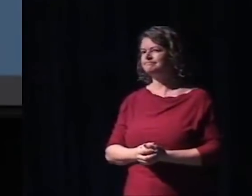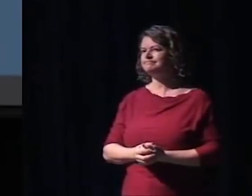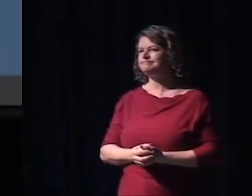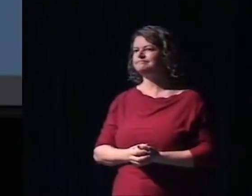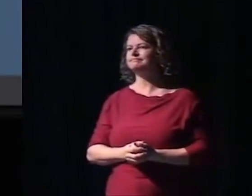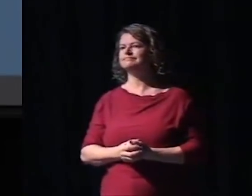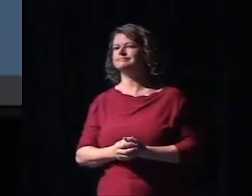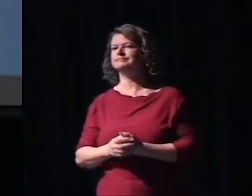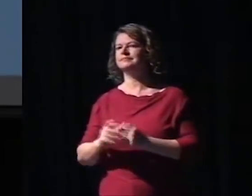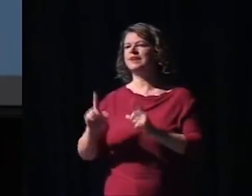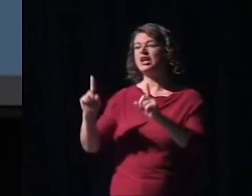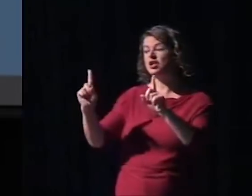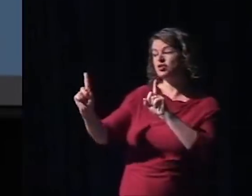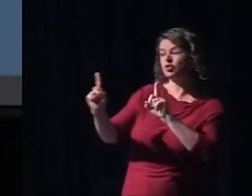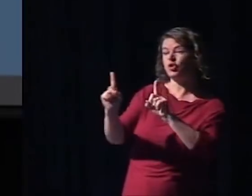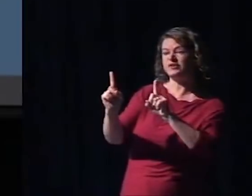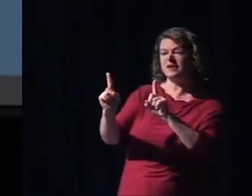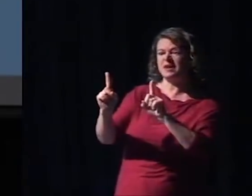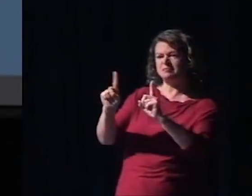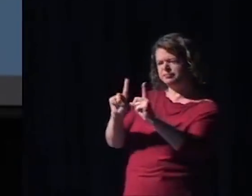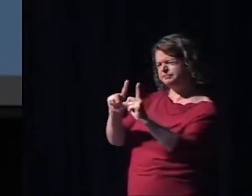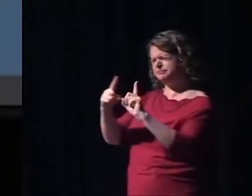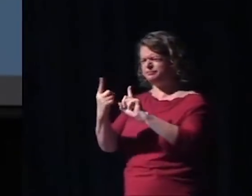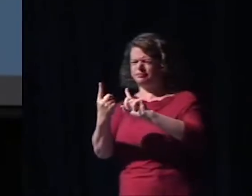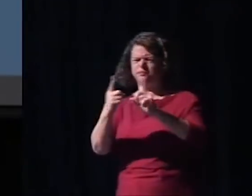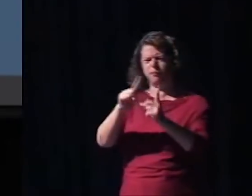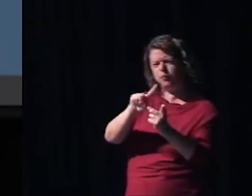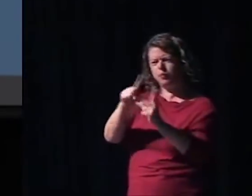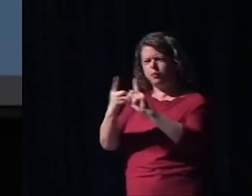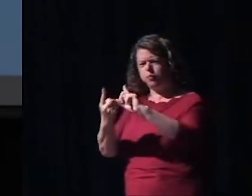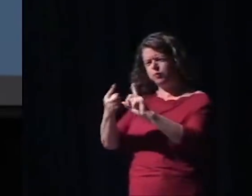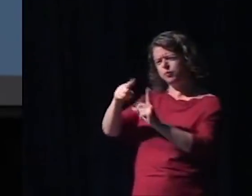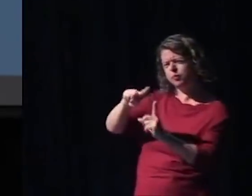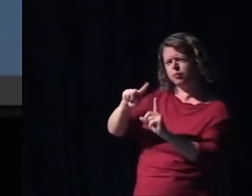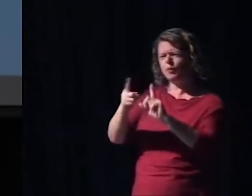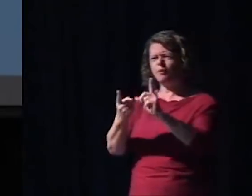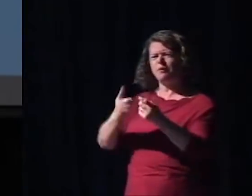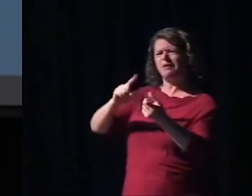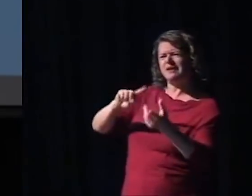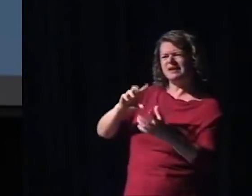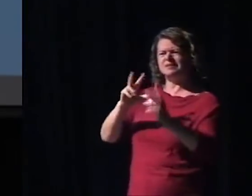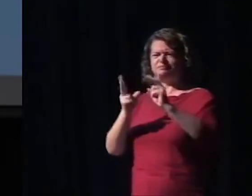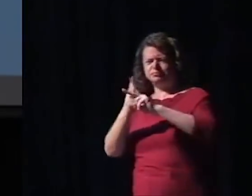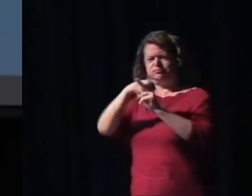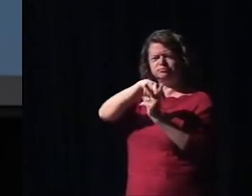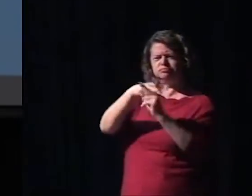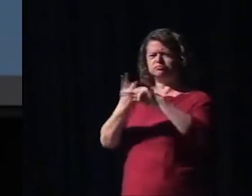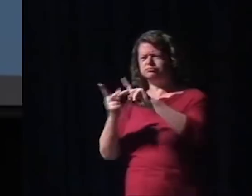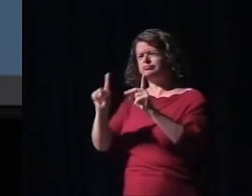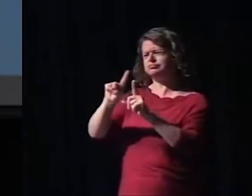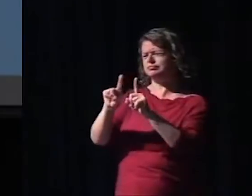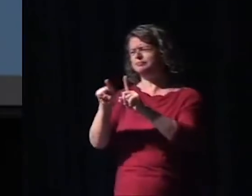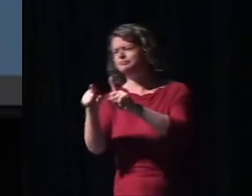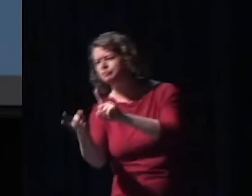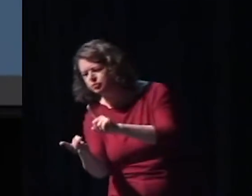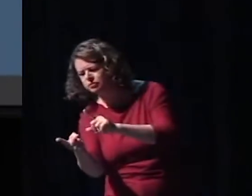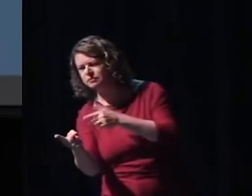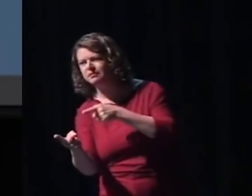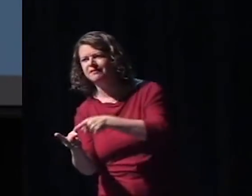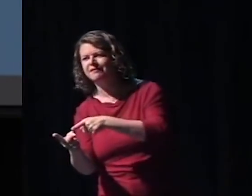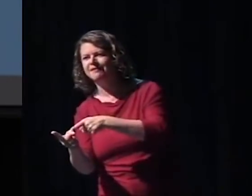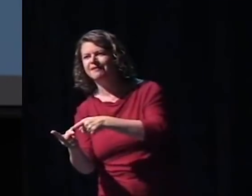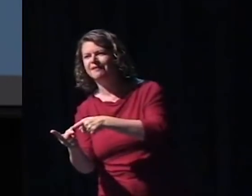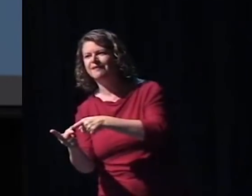consegue atingir você de um jeito que você não tem reação. Ele coloca você